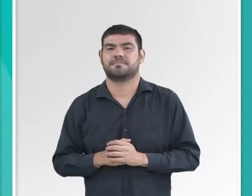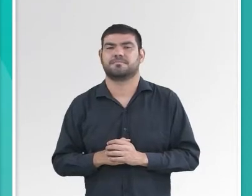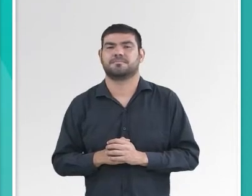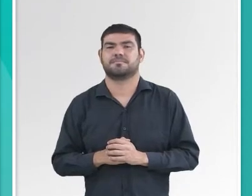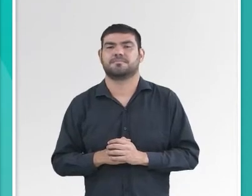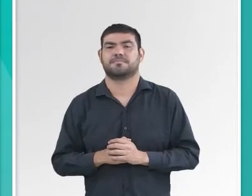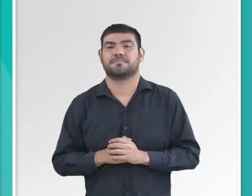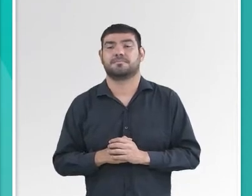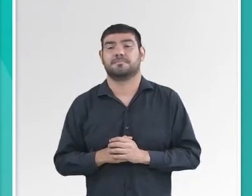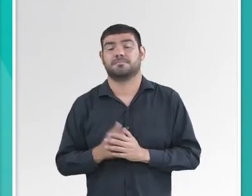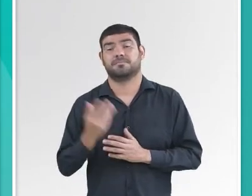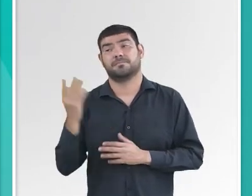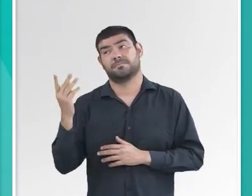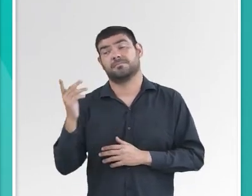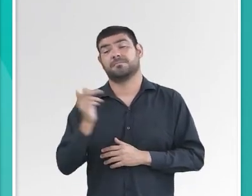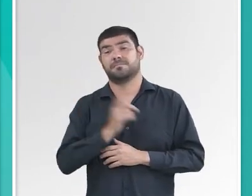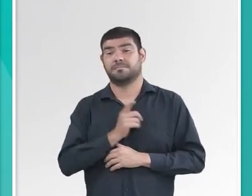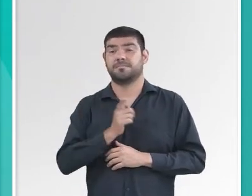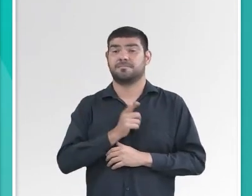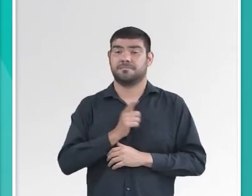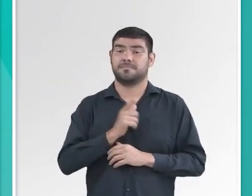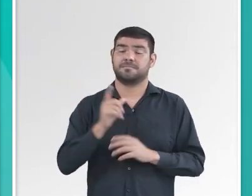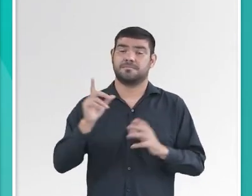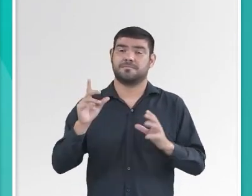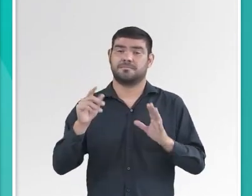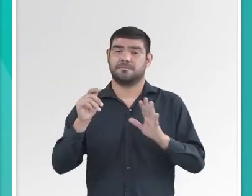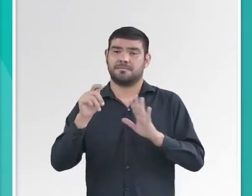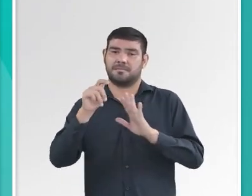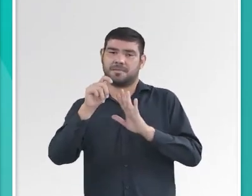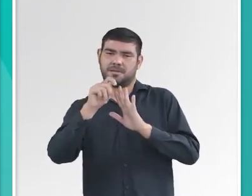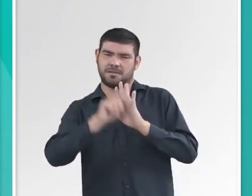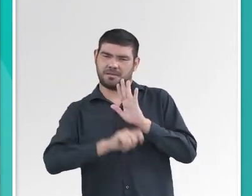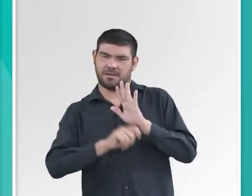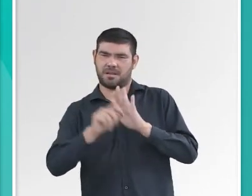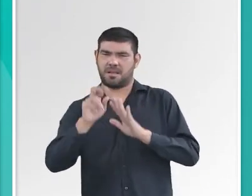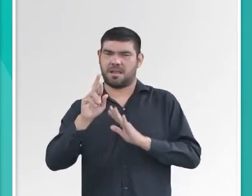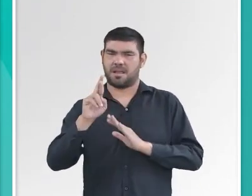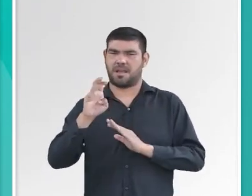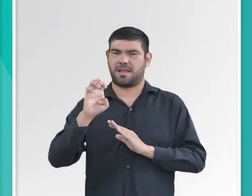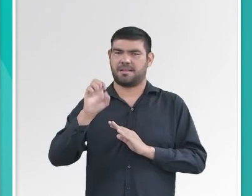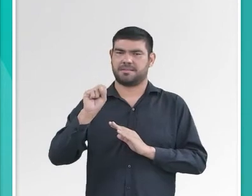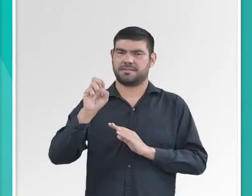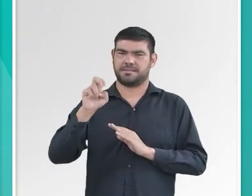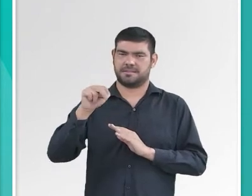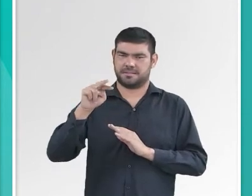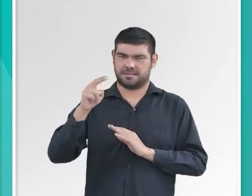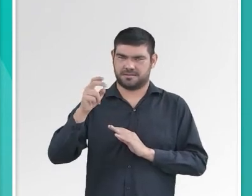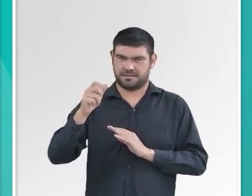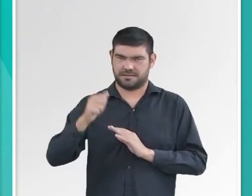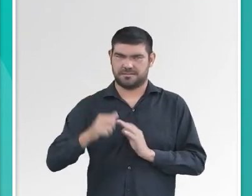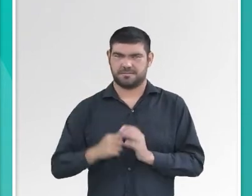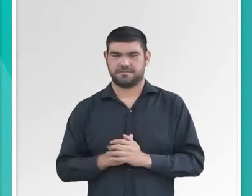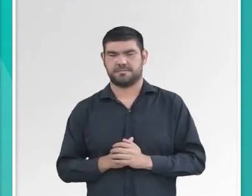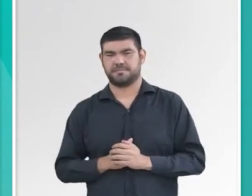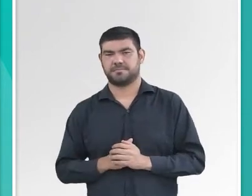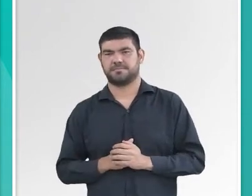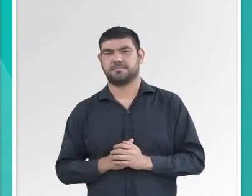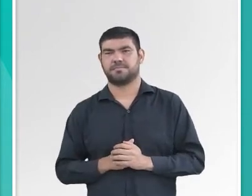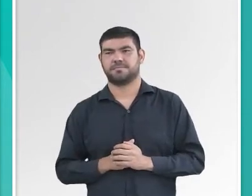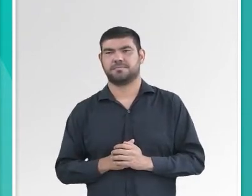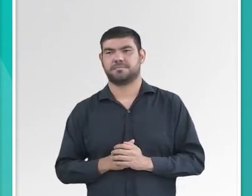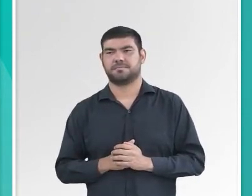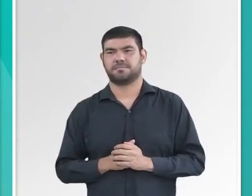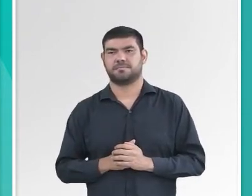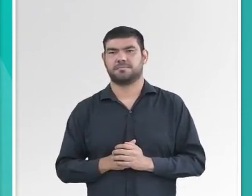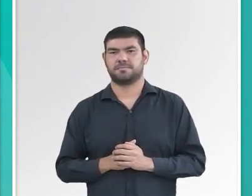Isso geralmente é o que nós temos aí nas resenhas. Mas voltando aqui comigo, na nossa resenha que está sendo, no caso,